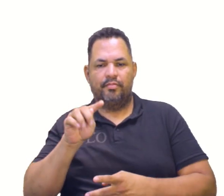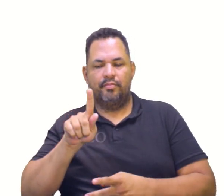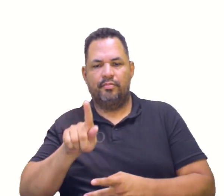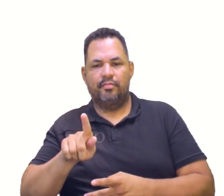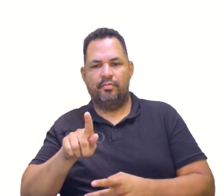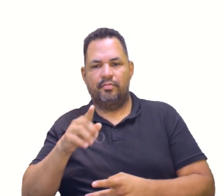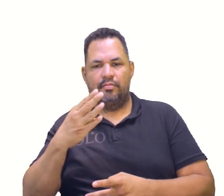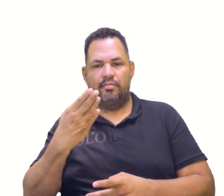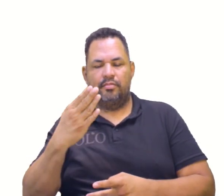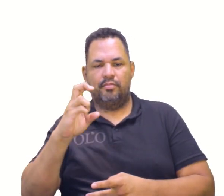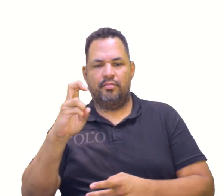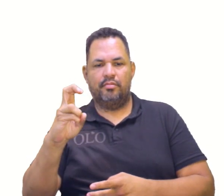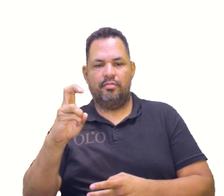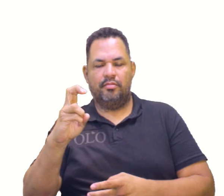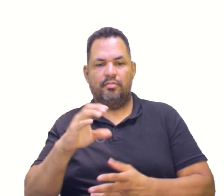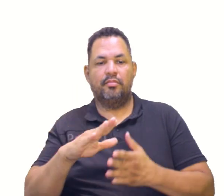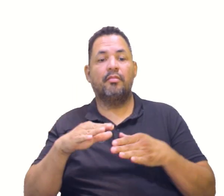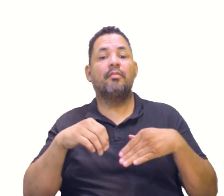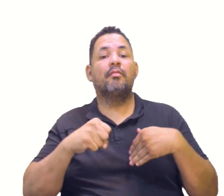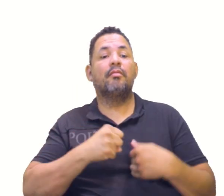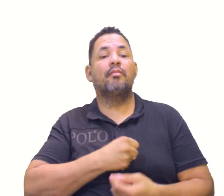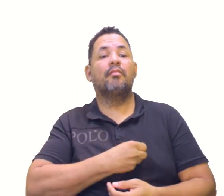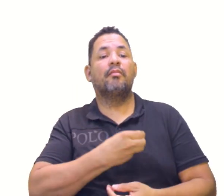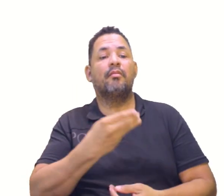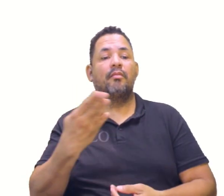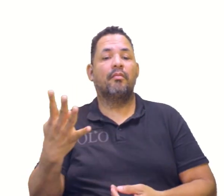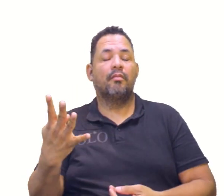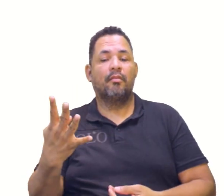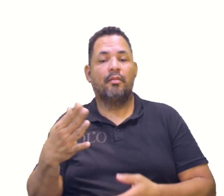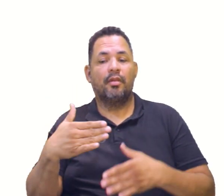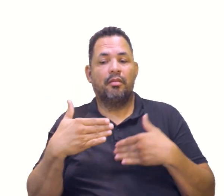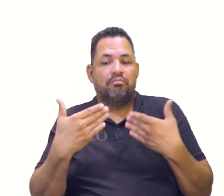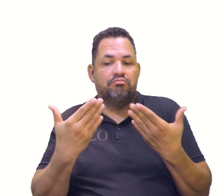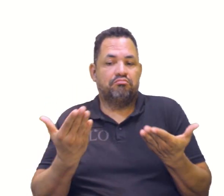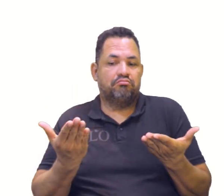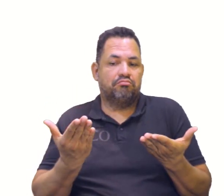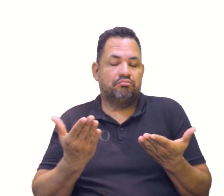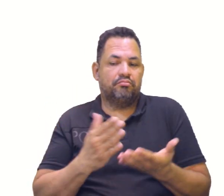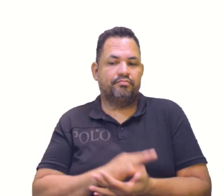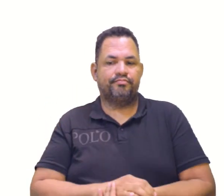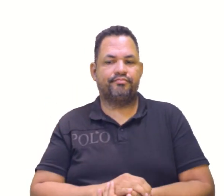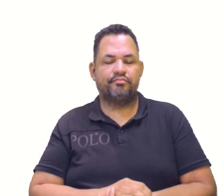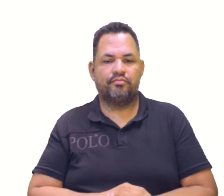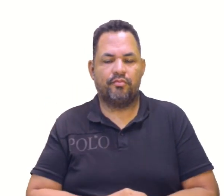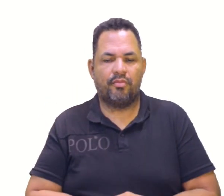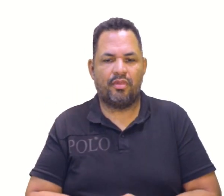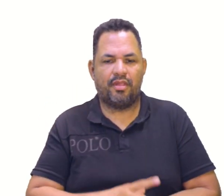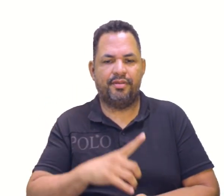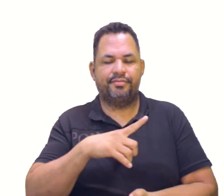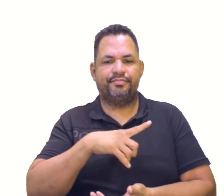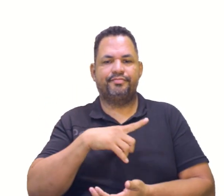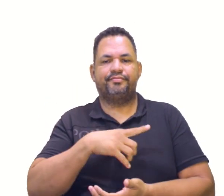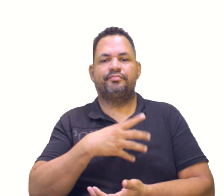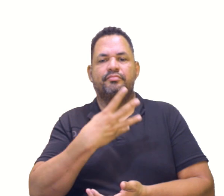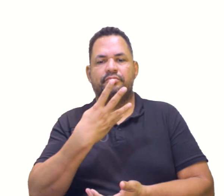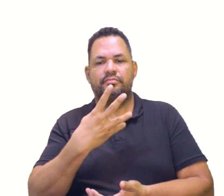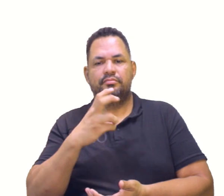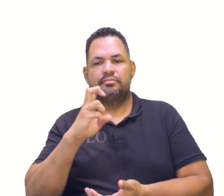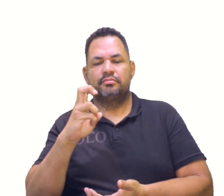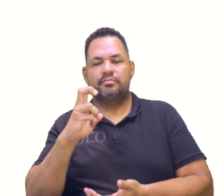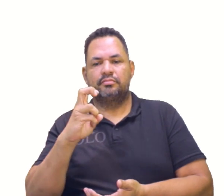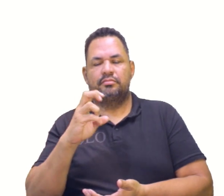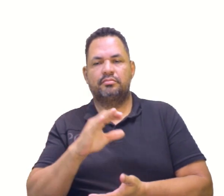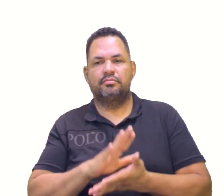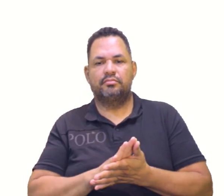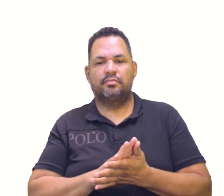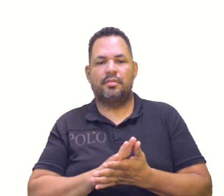ângulo de 45. E quanto é a tangente de 45? Lá no nosso bate o sino da trigonometria, a gente tem, porque 45 é um dos arcos notáveis,